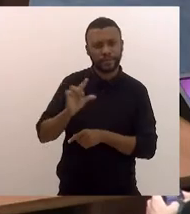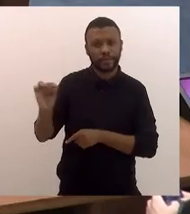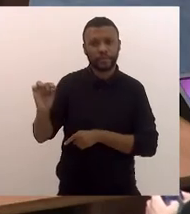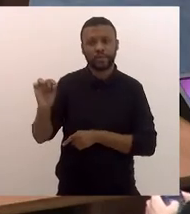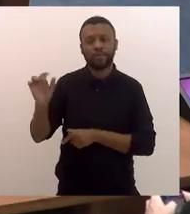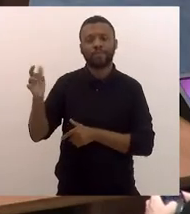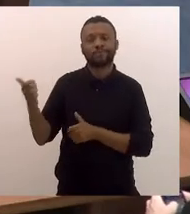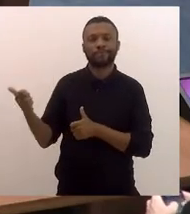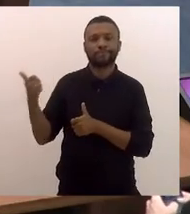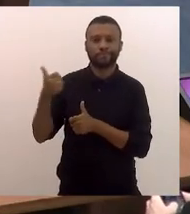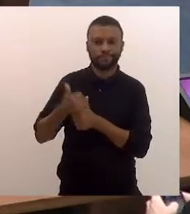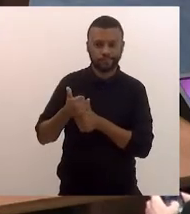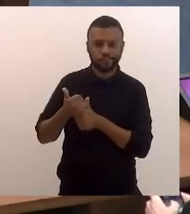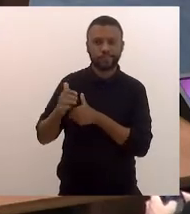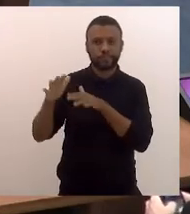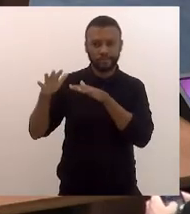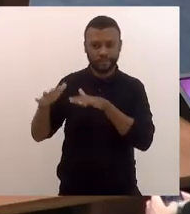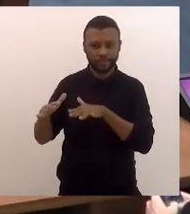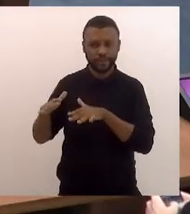tia Ju